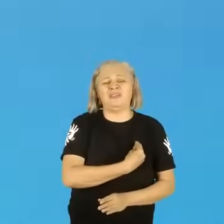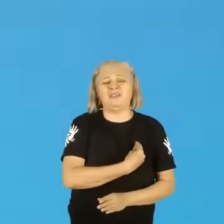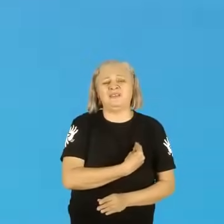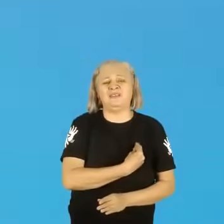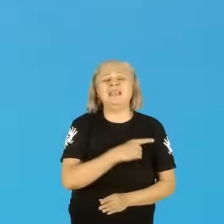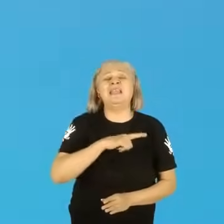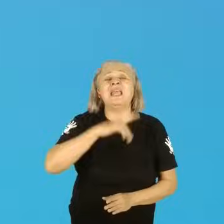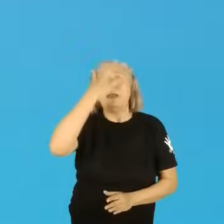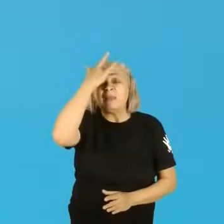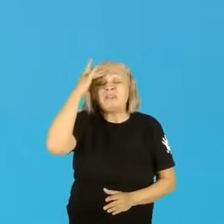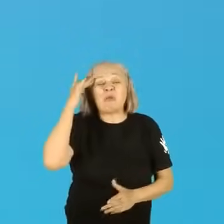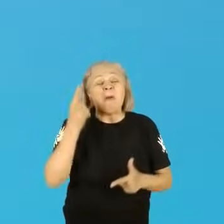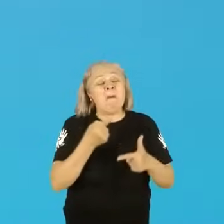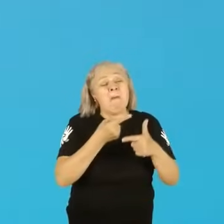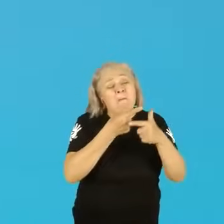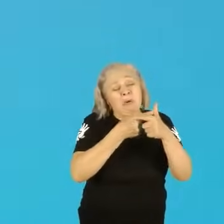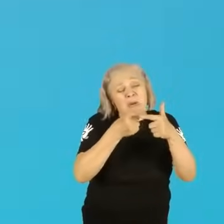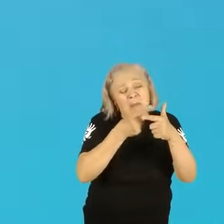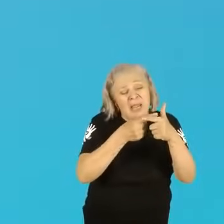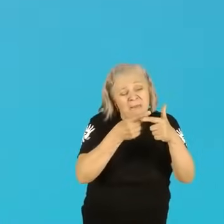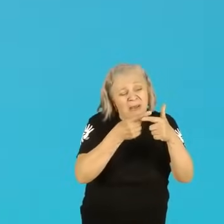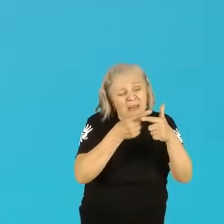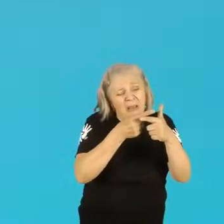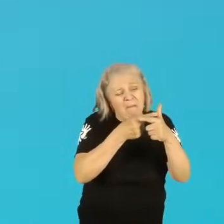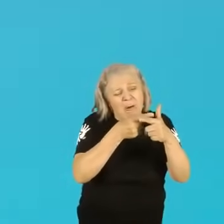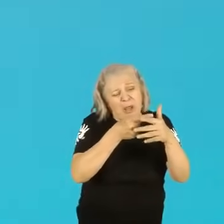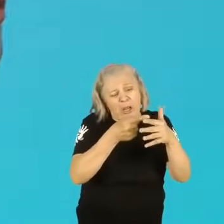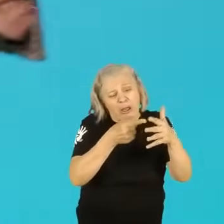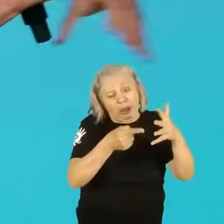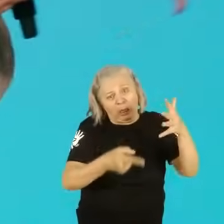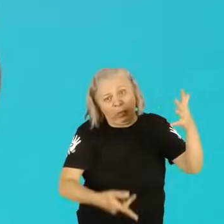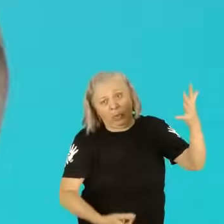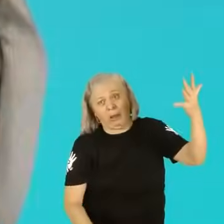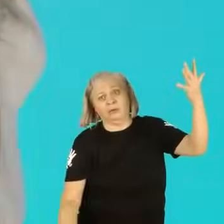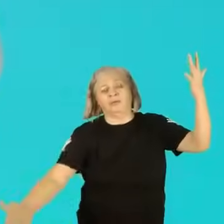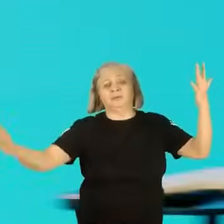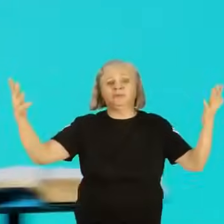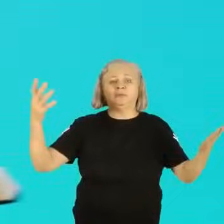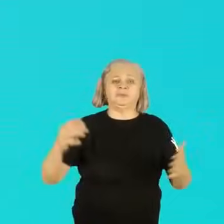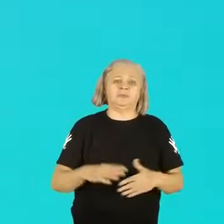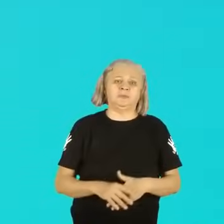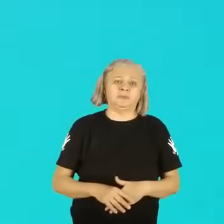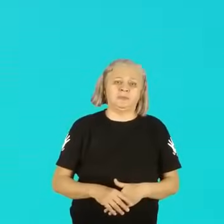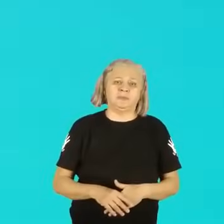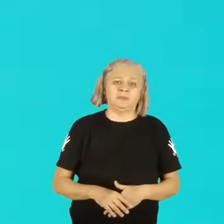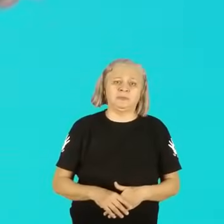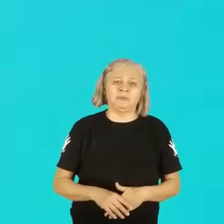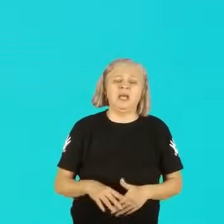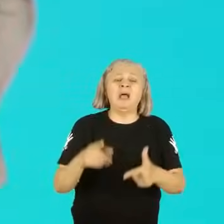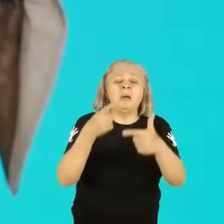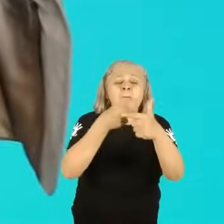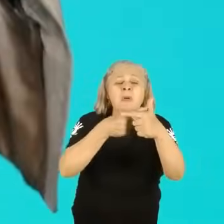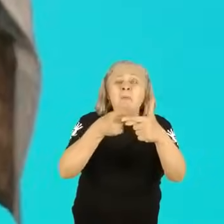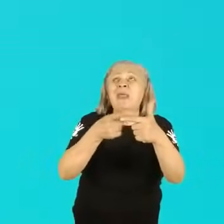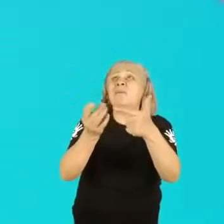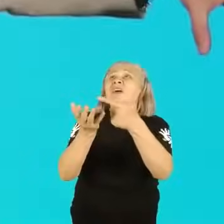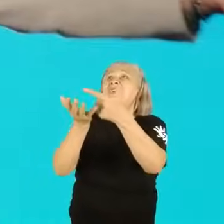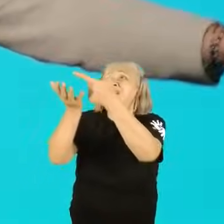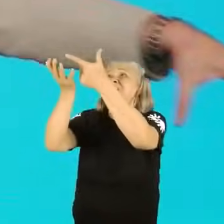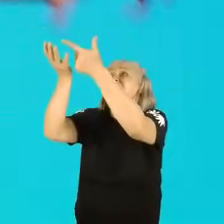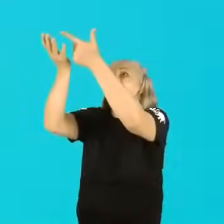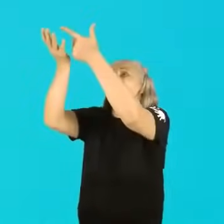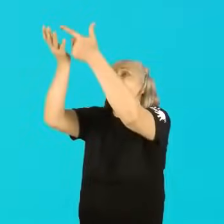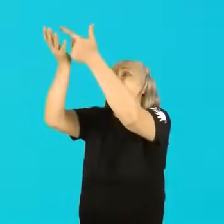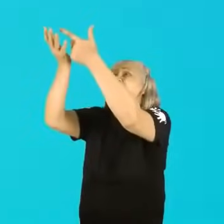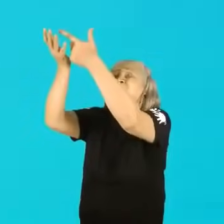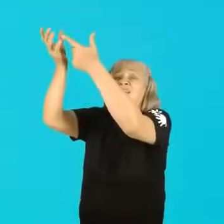cada problema vem mais 10. Conhece gente assim ou não? Você mostra uma dificuldade para ele, para que ele te traga uma solução.